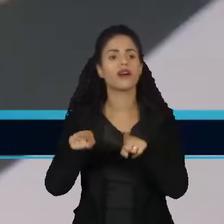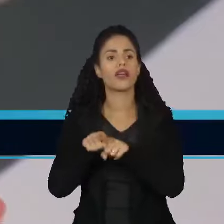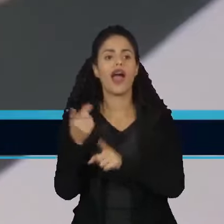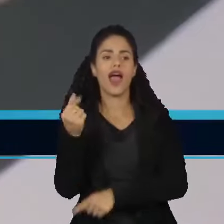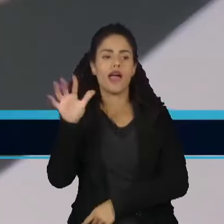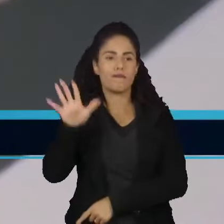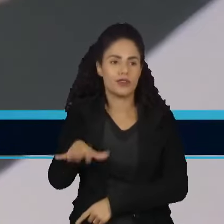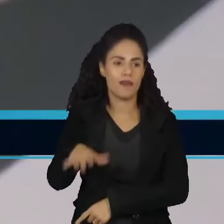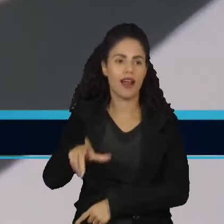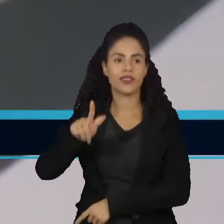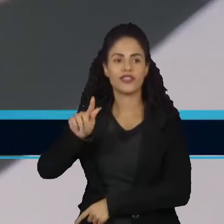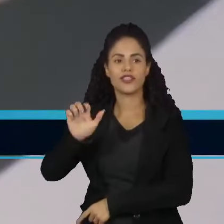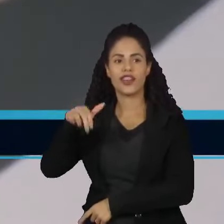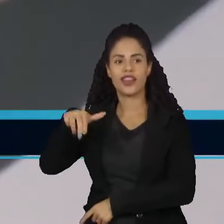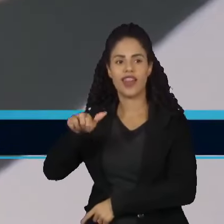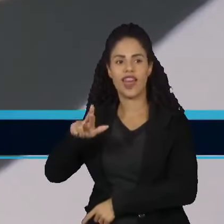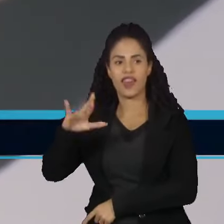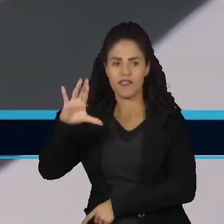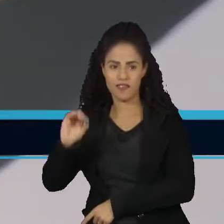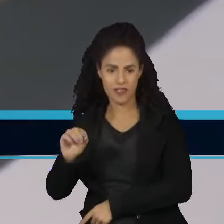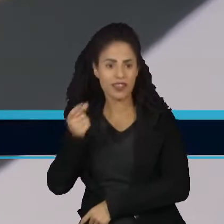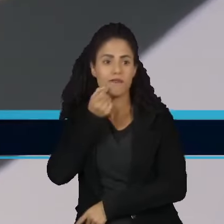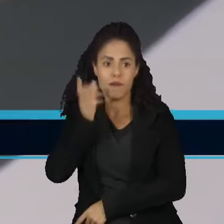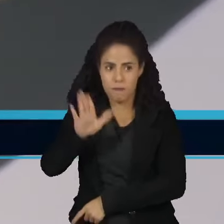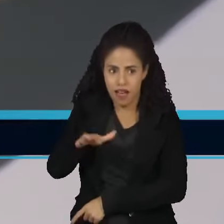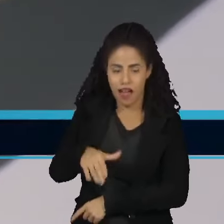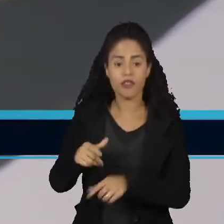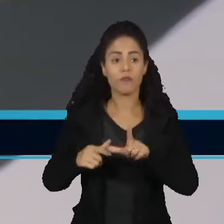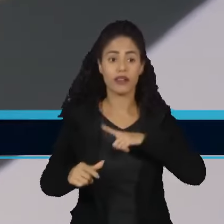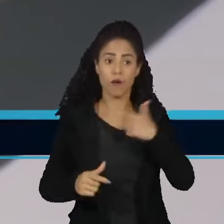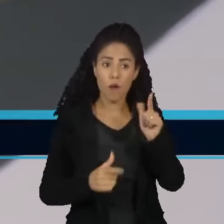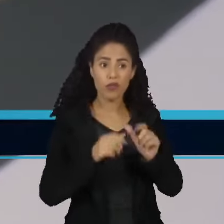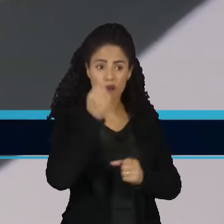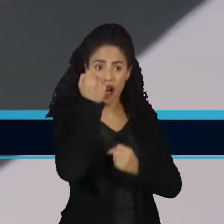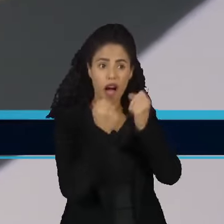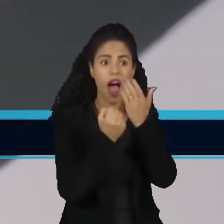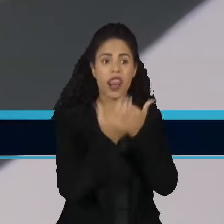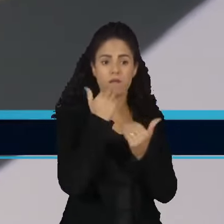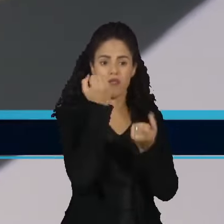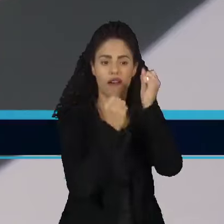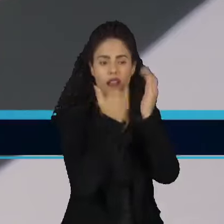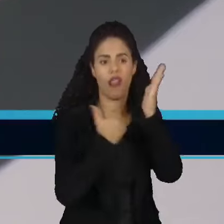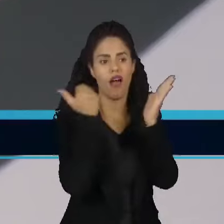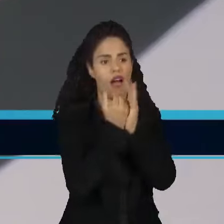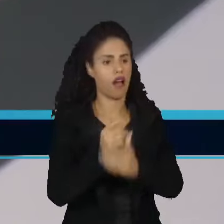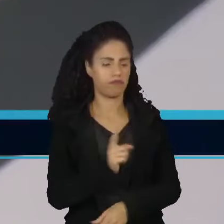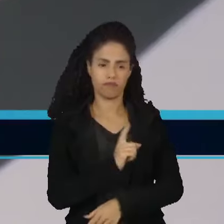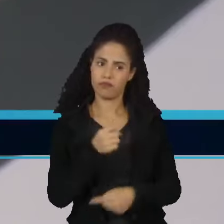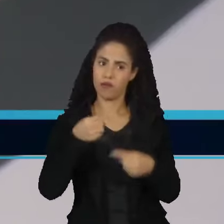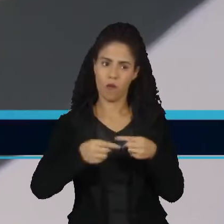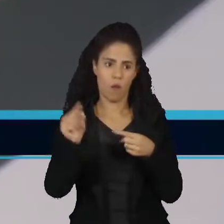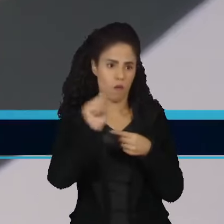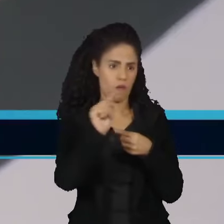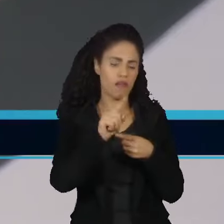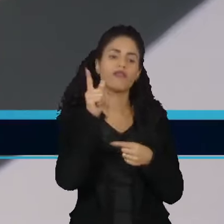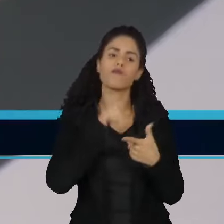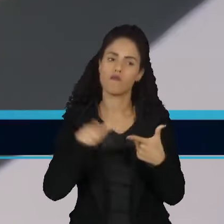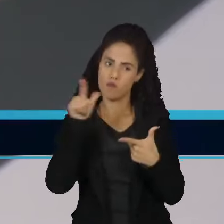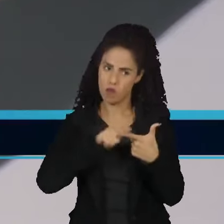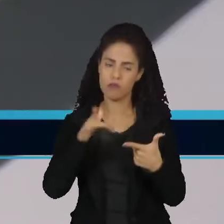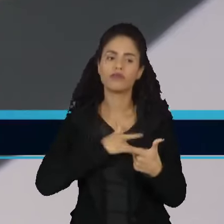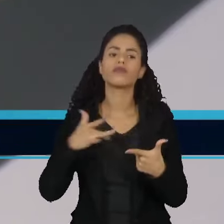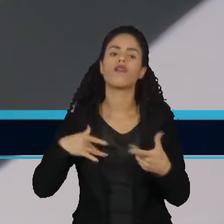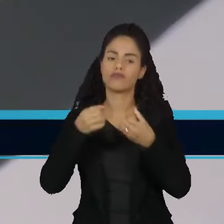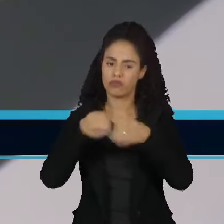popular, dos genéricos, mas esses alimentos ultraprocessados não tem, é um chamativo e isso causa problemas de